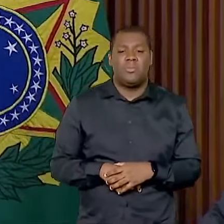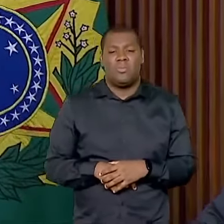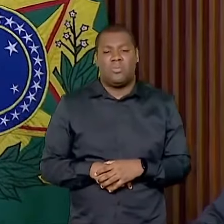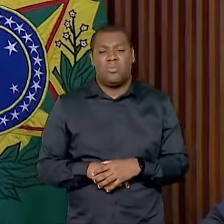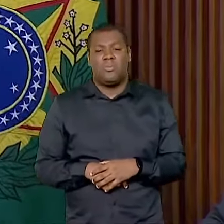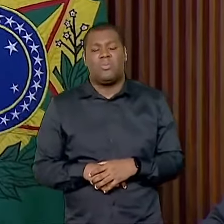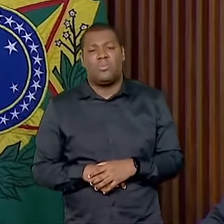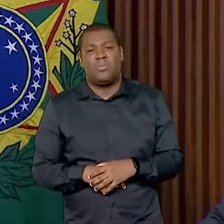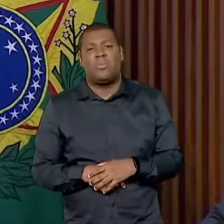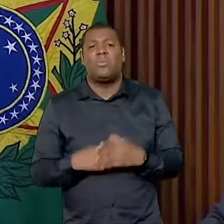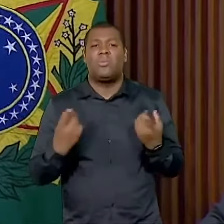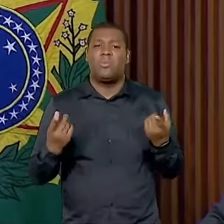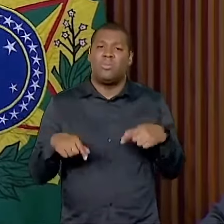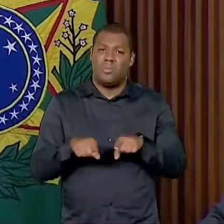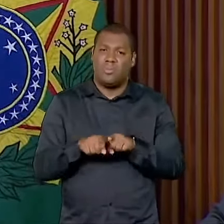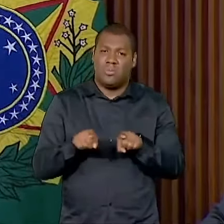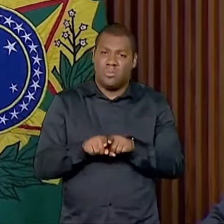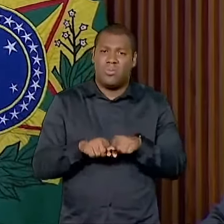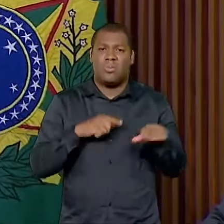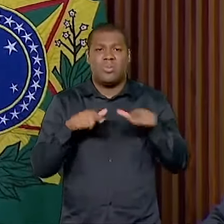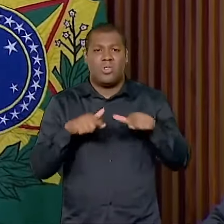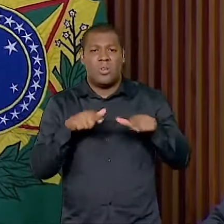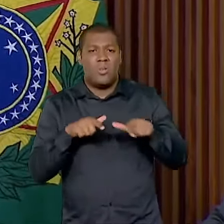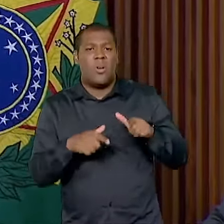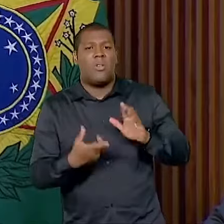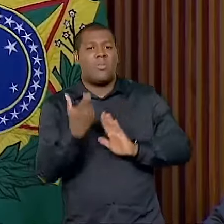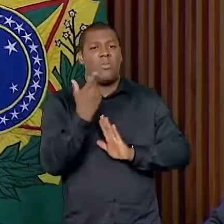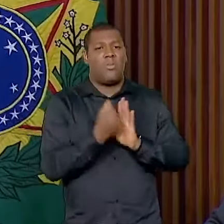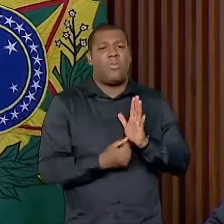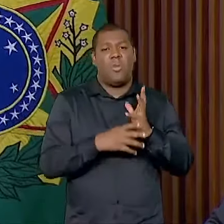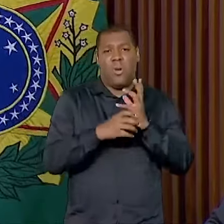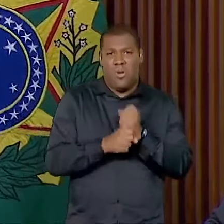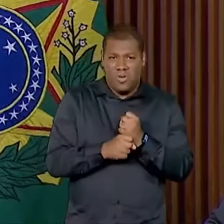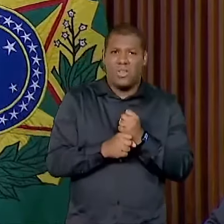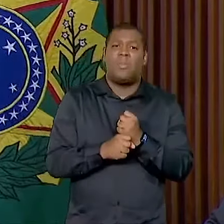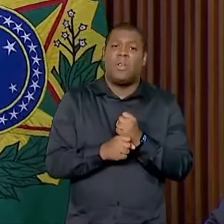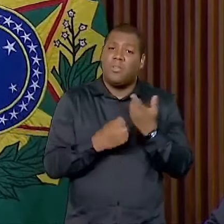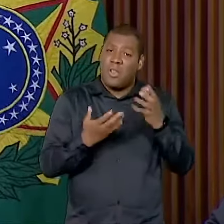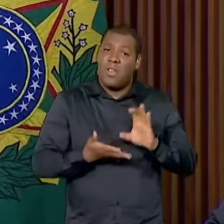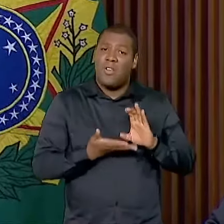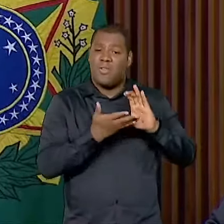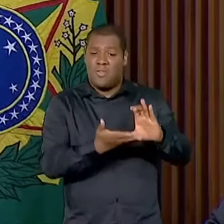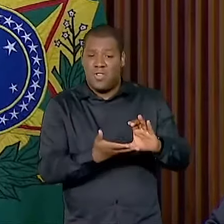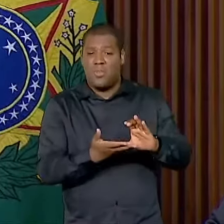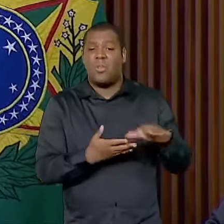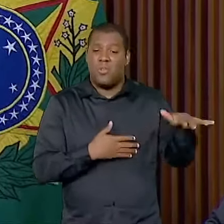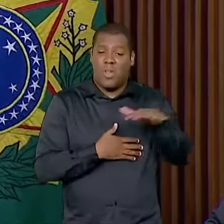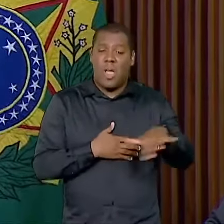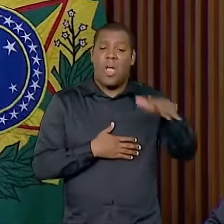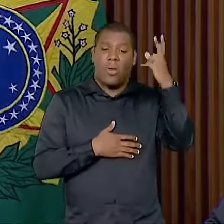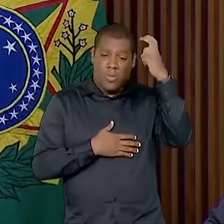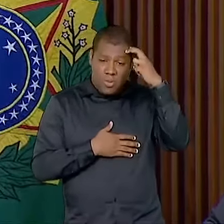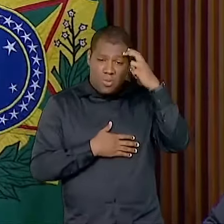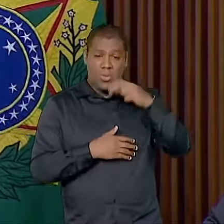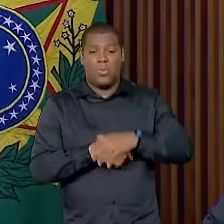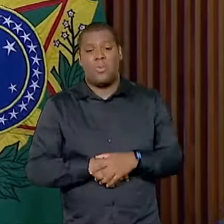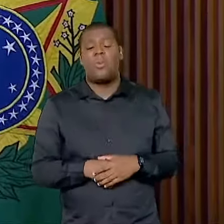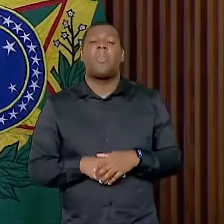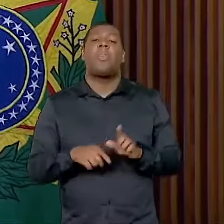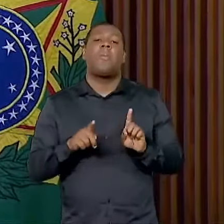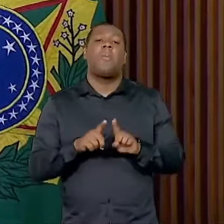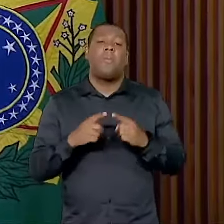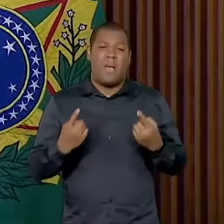mais importante orçamento de todo o tempo da existência do Ministério da Cultura nesse país. Mas, ainda assim, tem muita coisa para